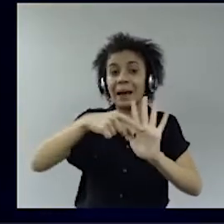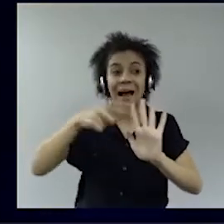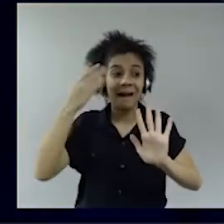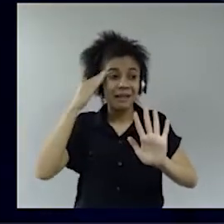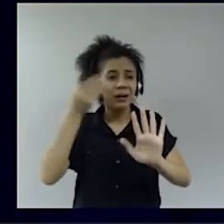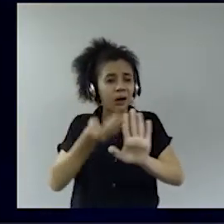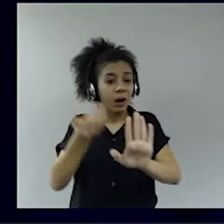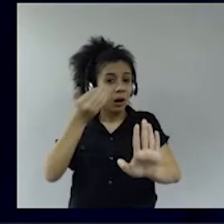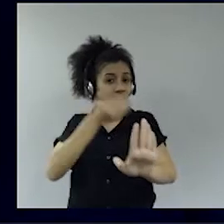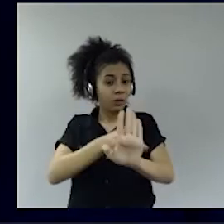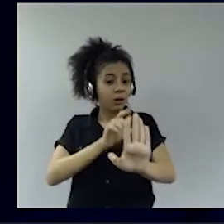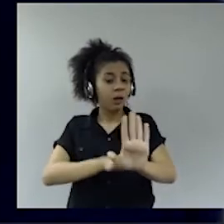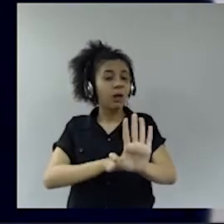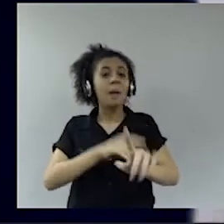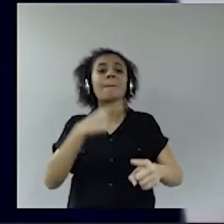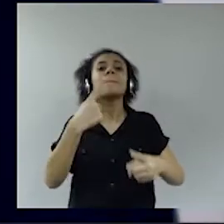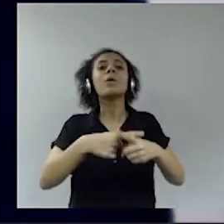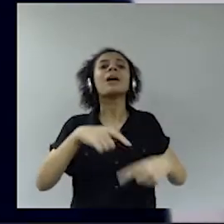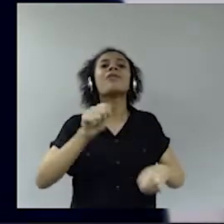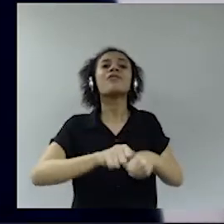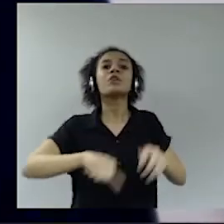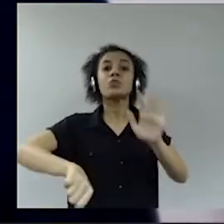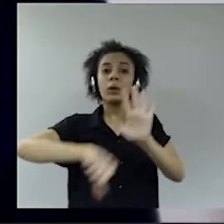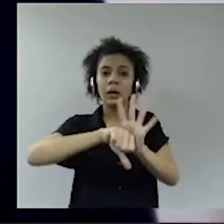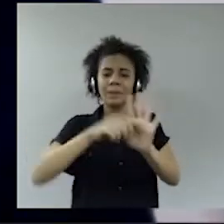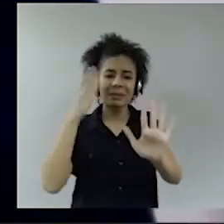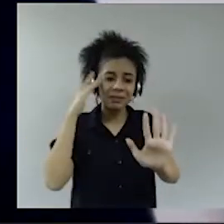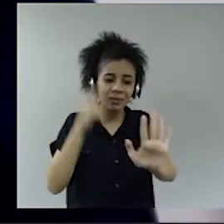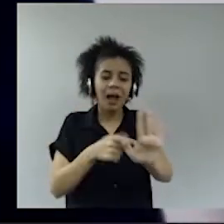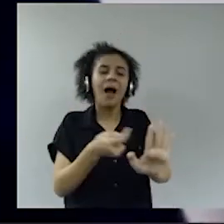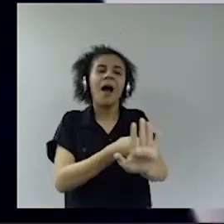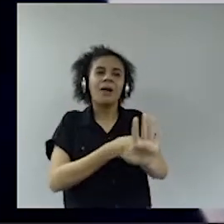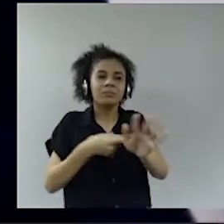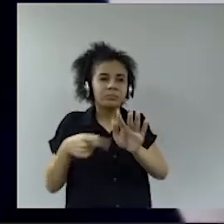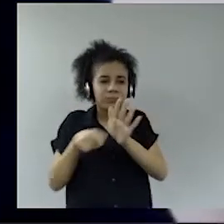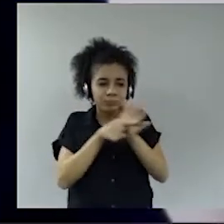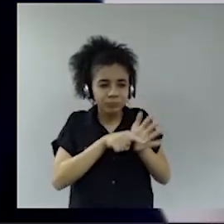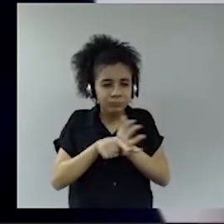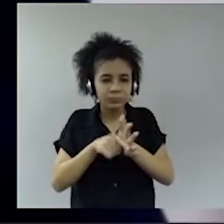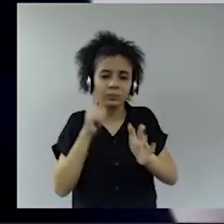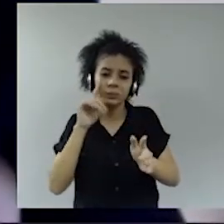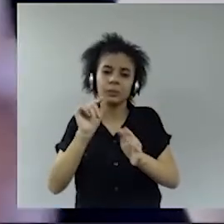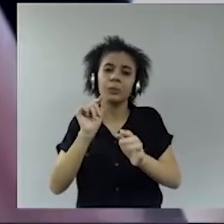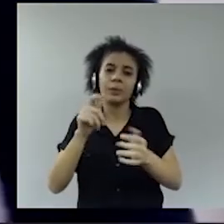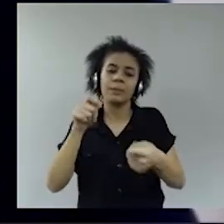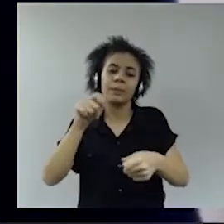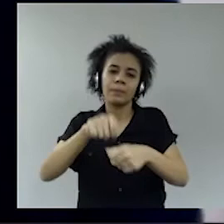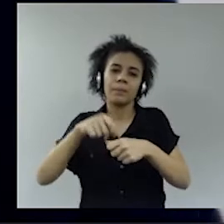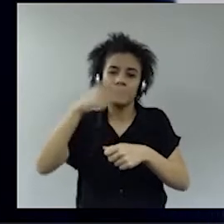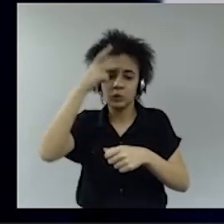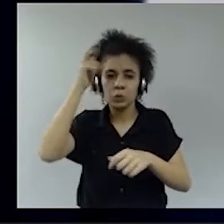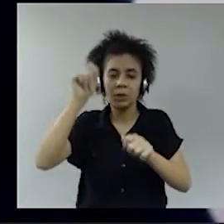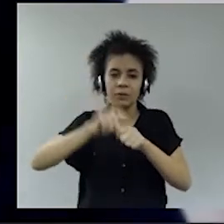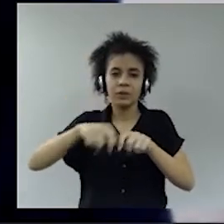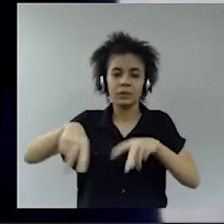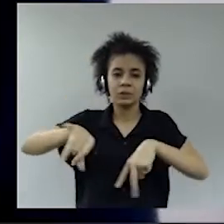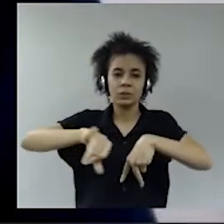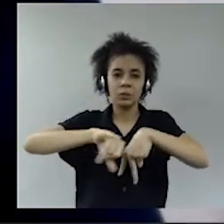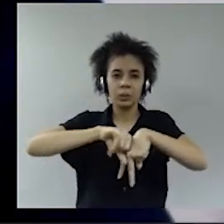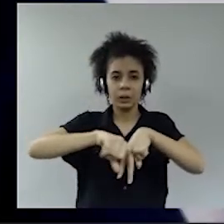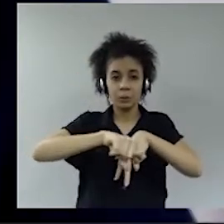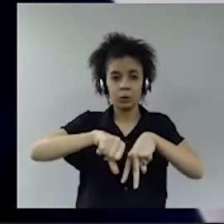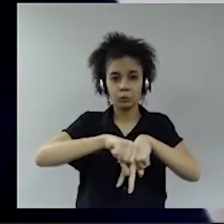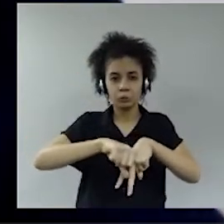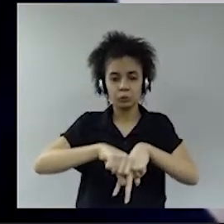pode rastrear a personalidade do criminoso. Então, eu digo que a